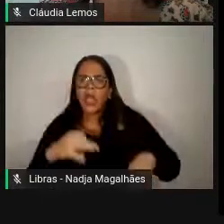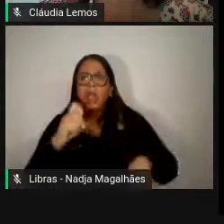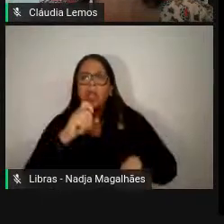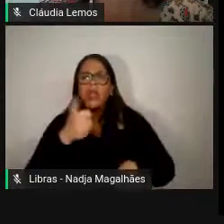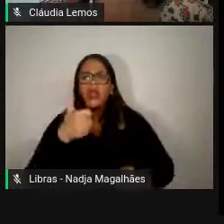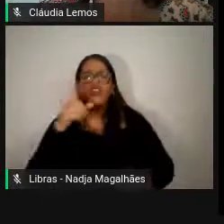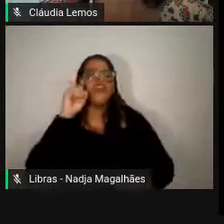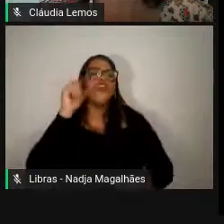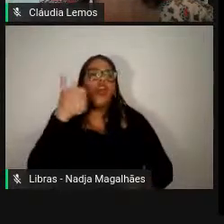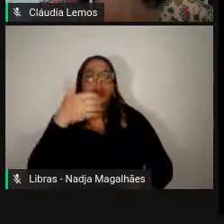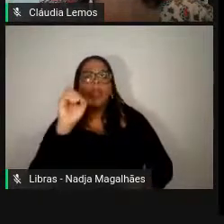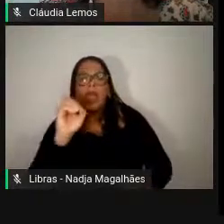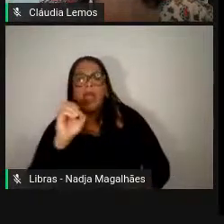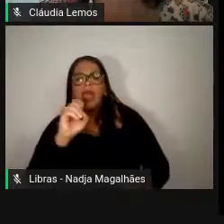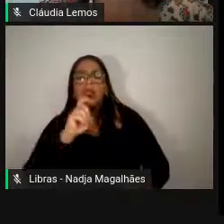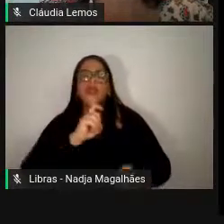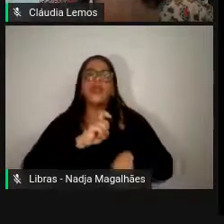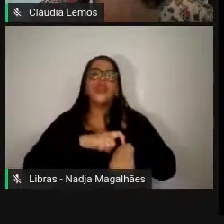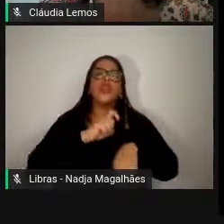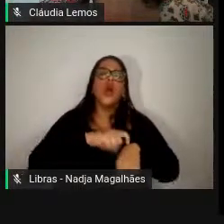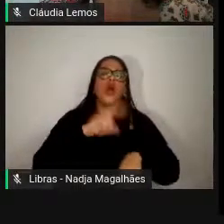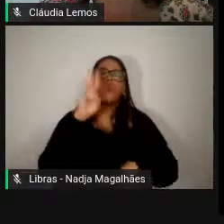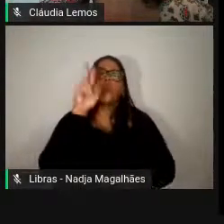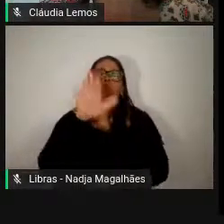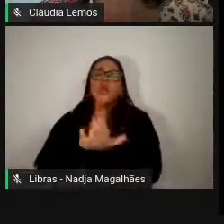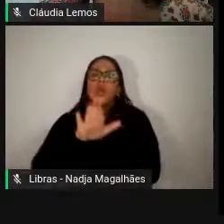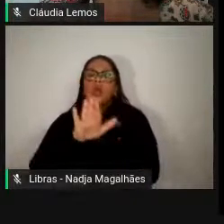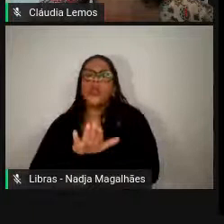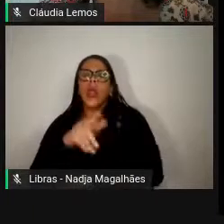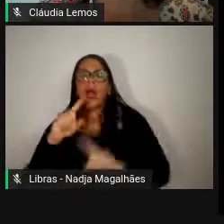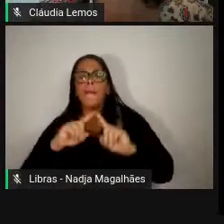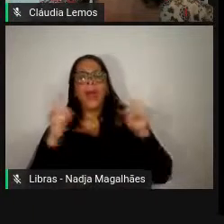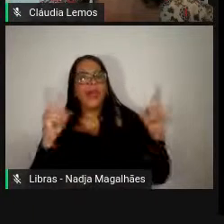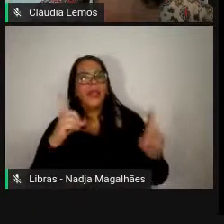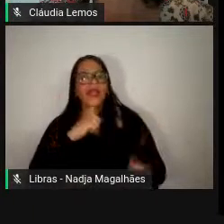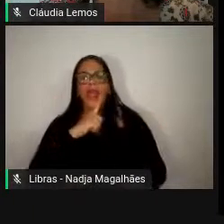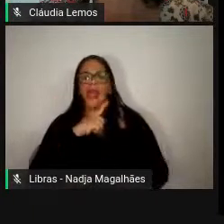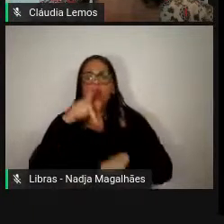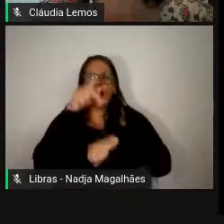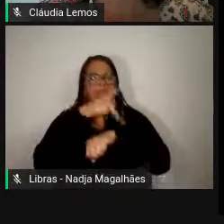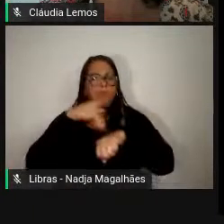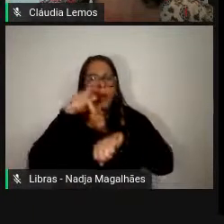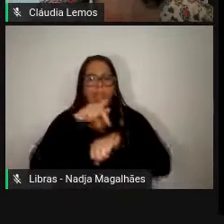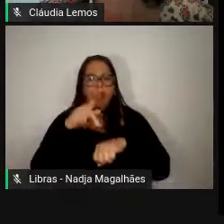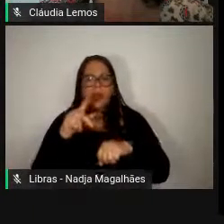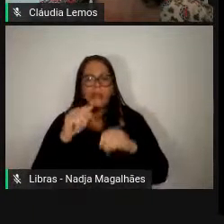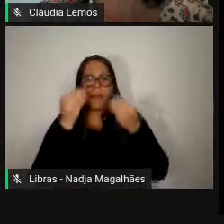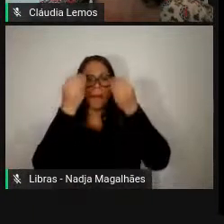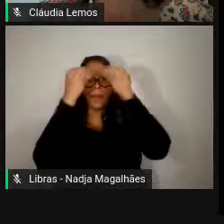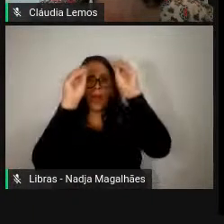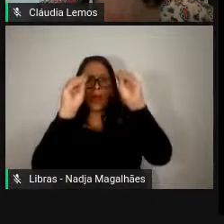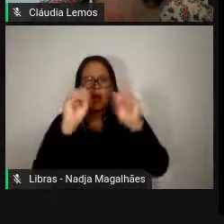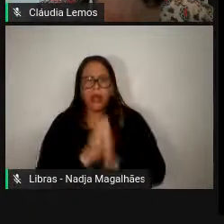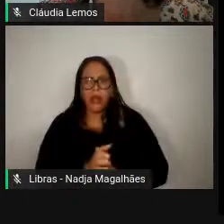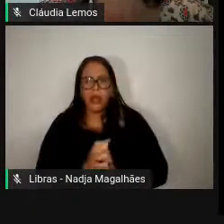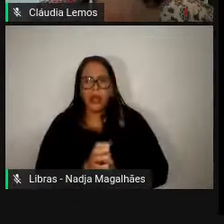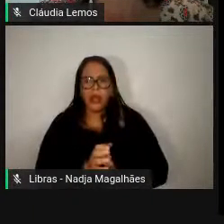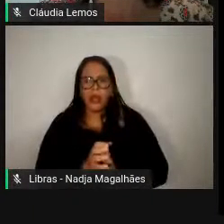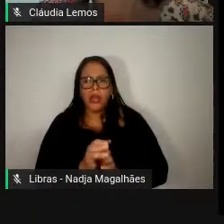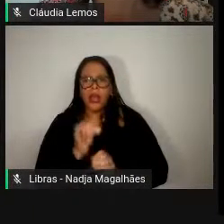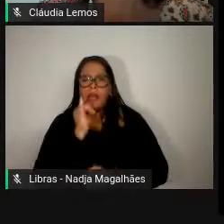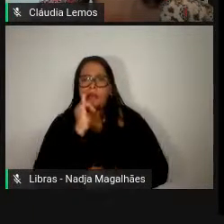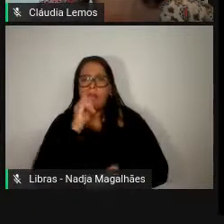às 2h30 da tarde. Agora, existem parlamentos que oferecem, mas oferecem dessa forma aqui, Esse aqui é o